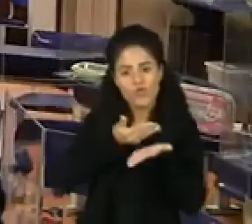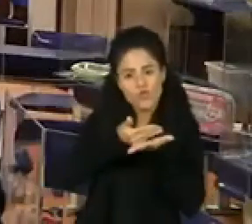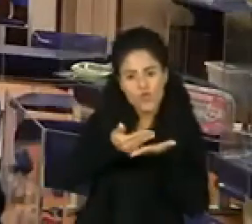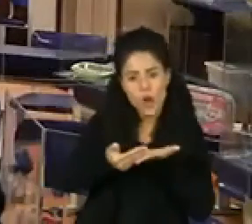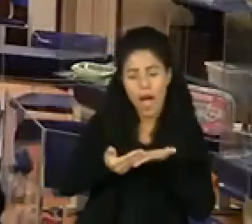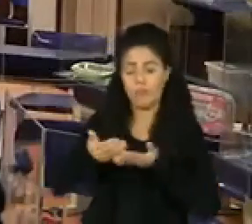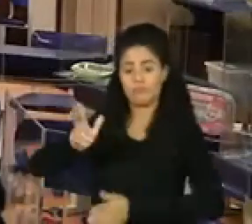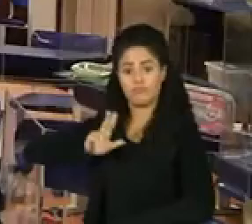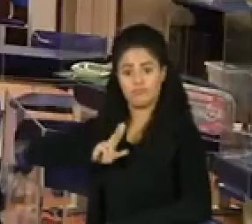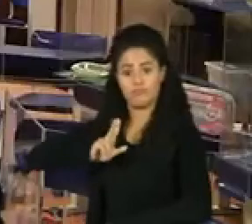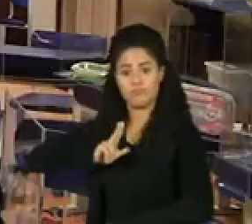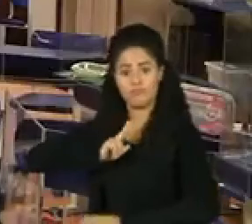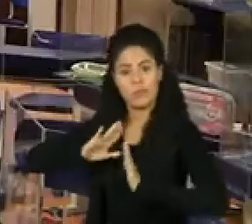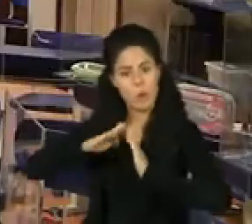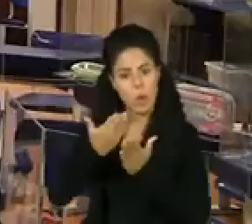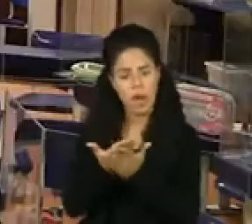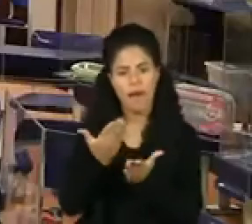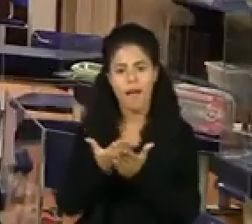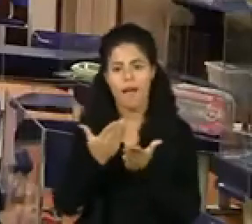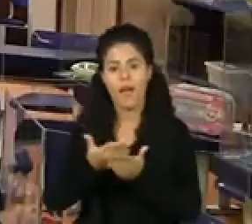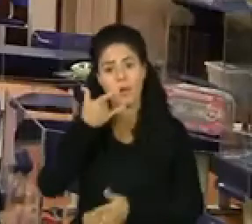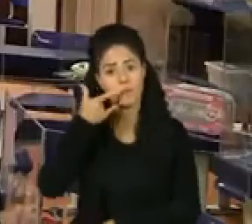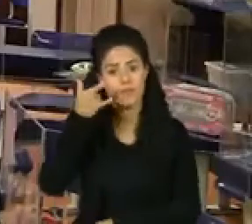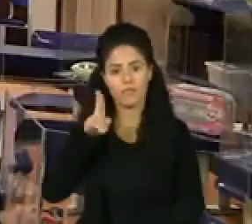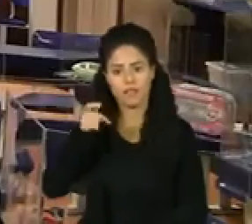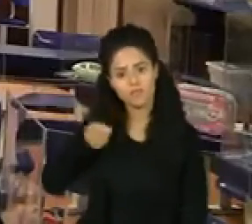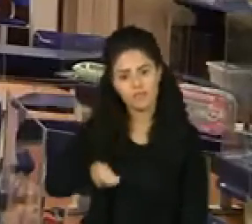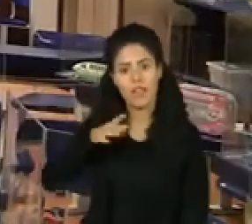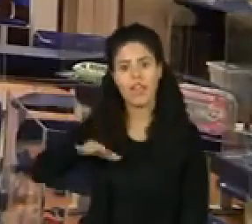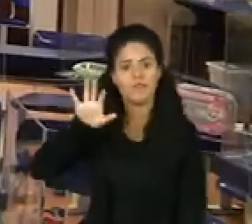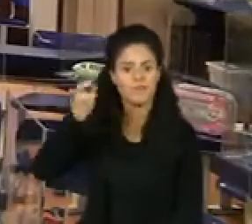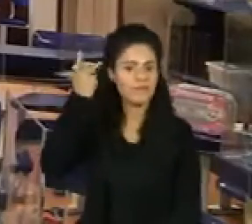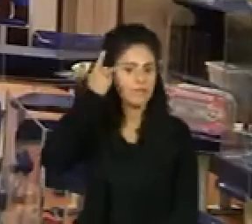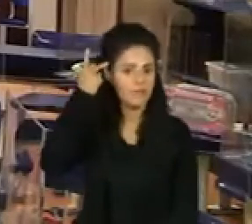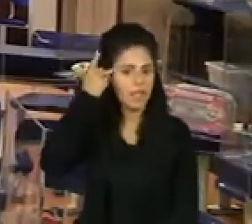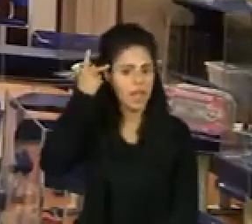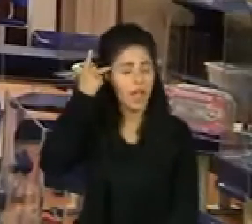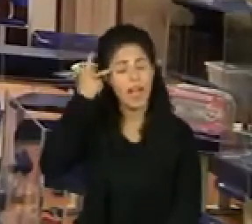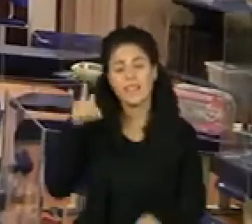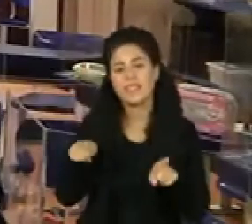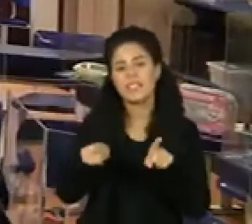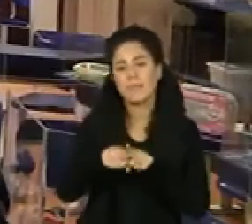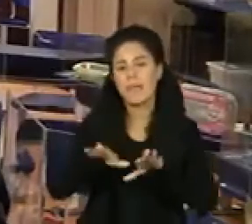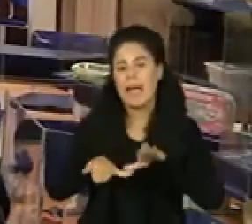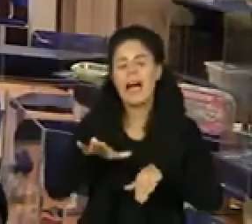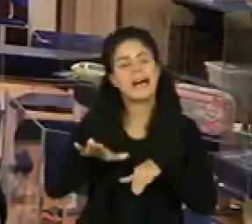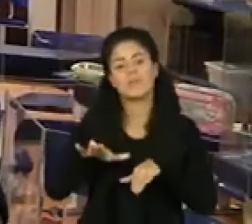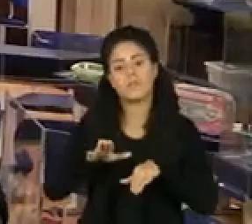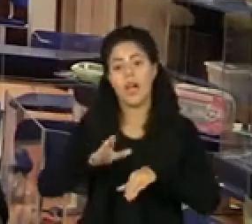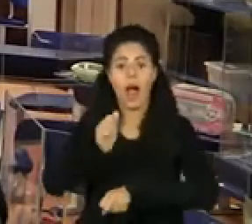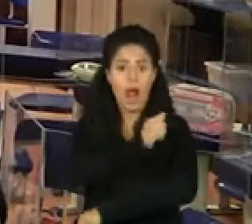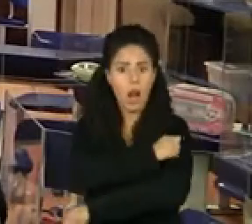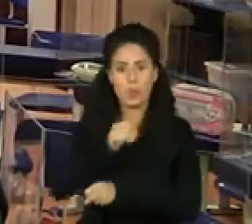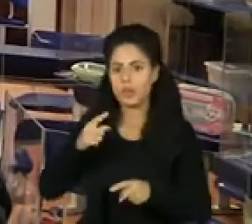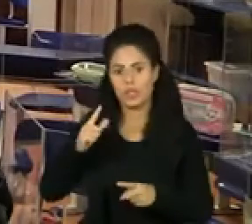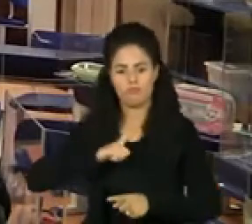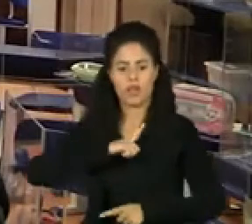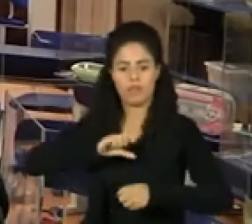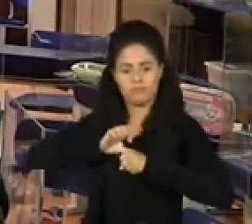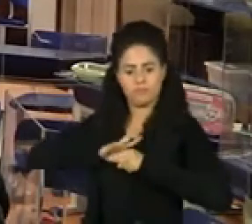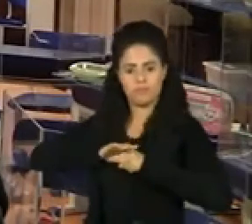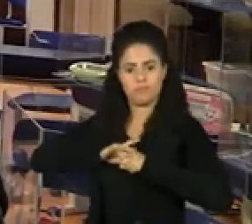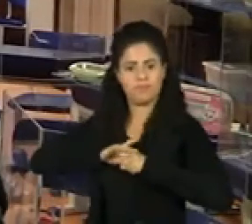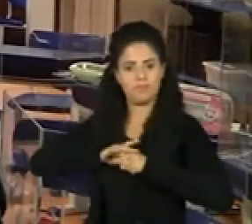escolas particulares, é obrigatório no estado de São Paulo, exceto para os alunos que possuem algum tipo de comorbidade.